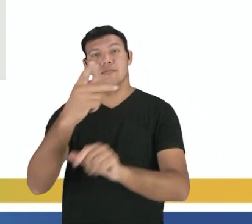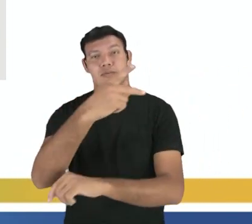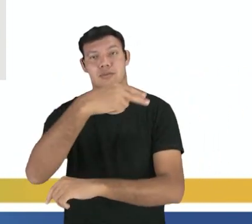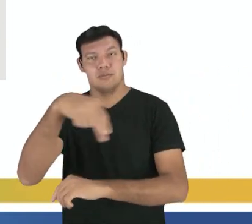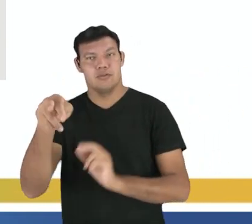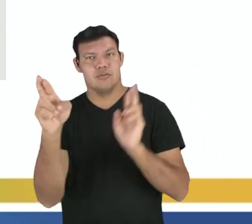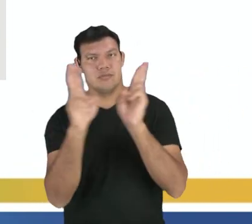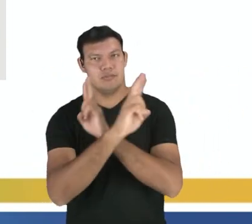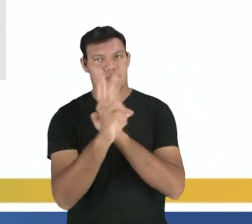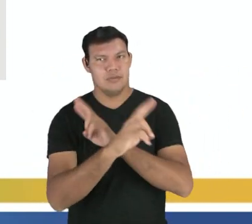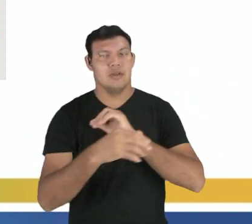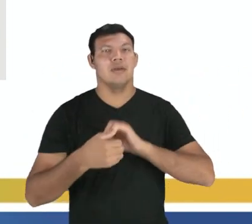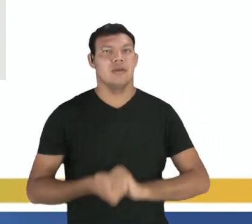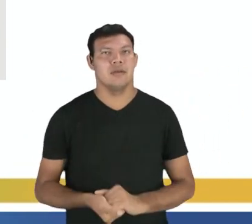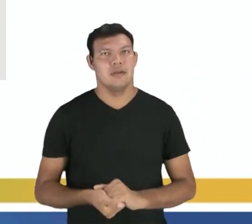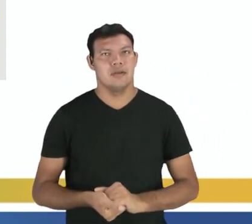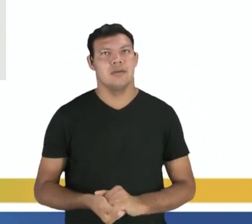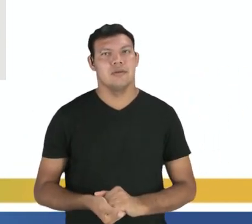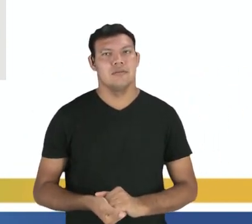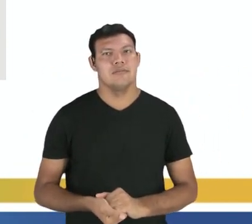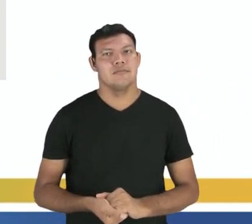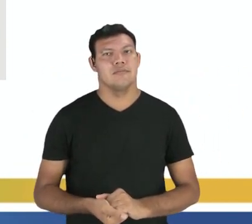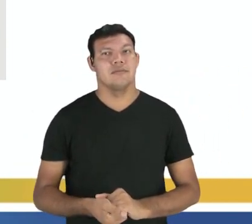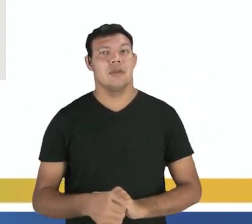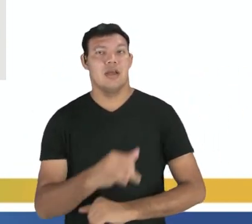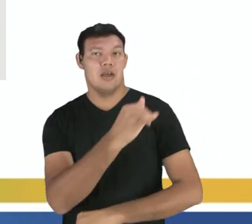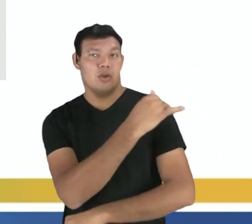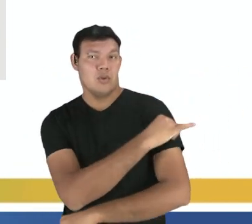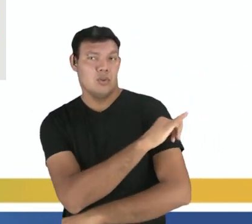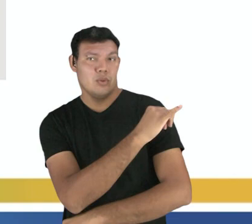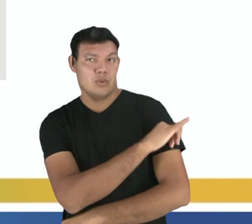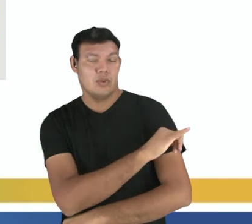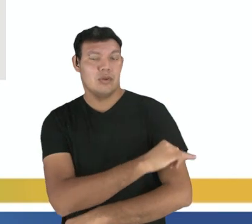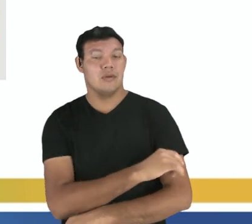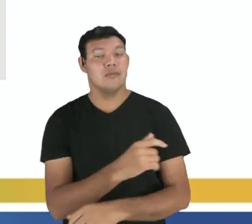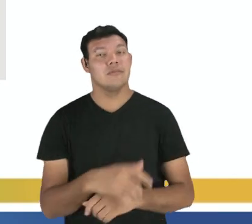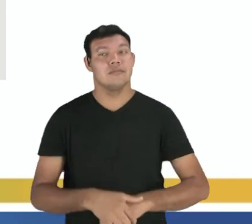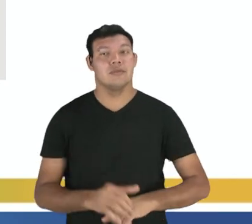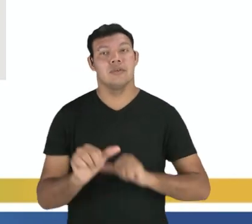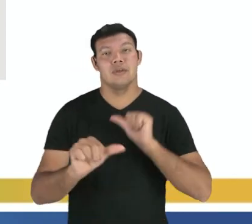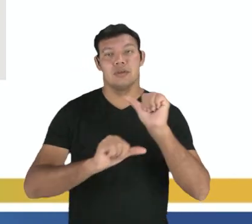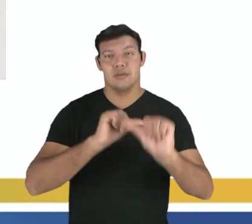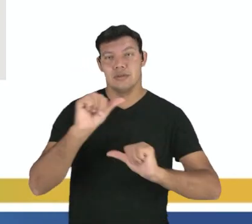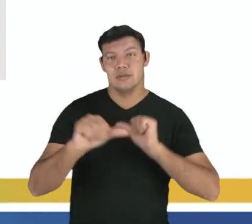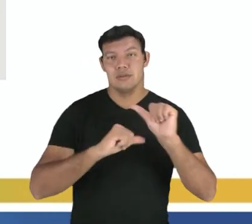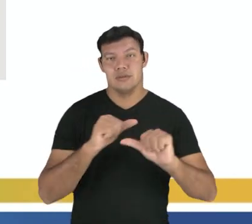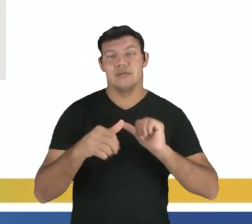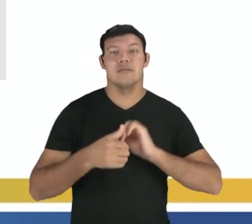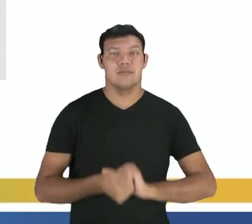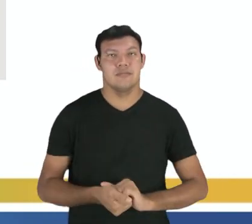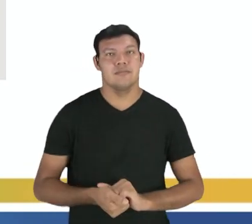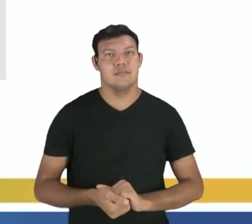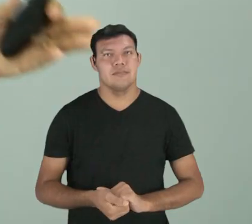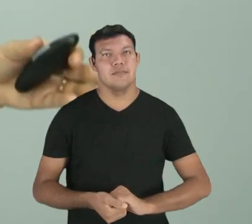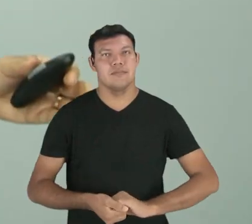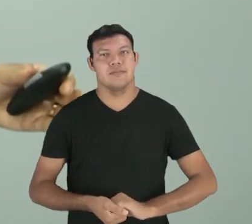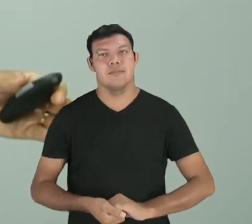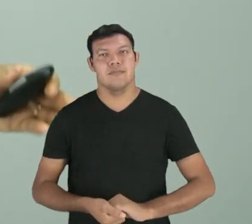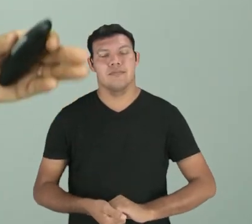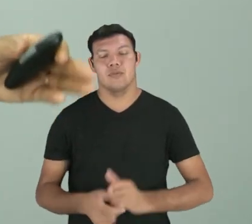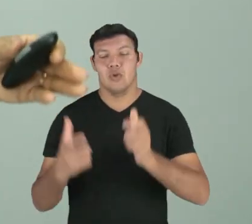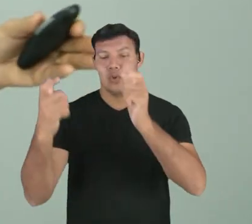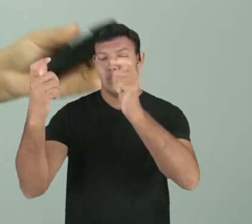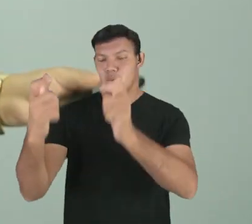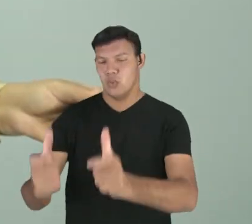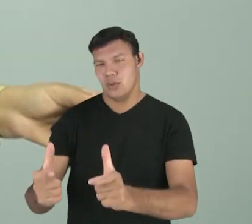relativo onde. Outra no Rio, onde trocaram uma pena. Onde? Esse onde retoma um